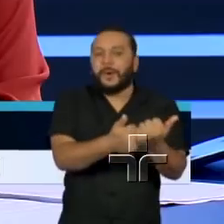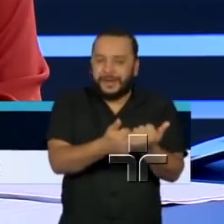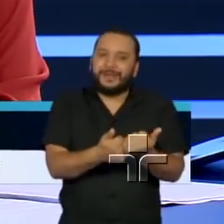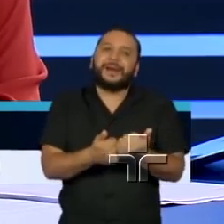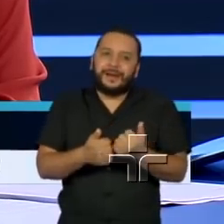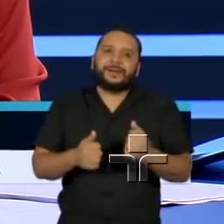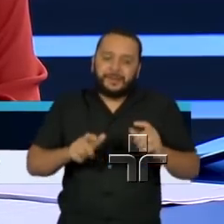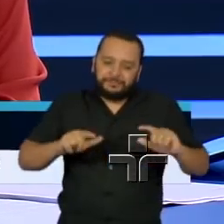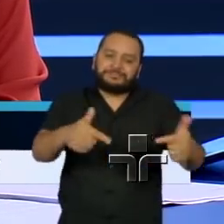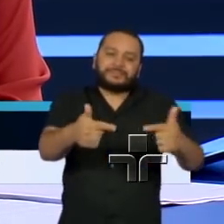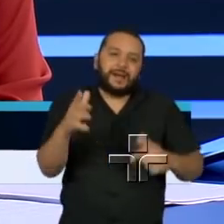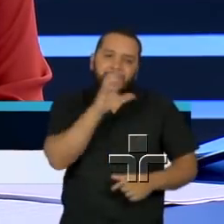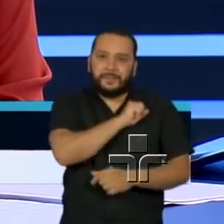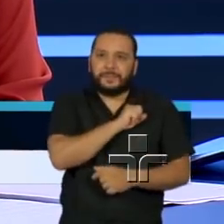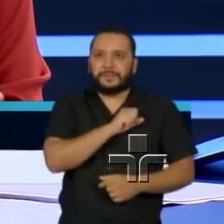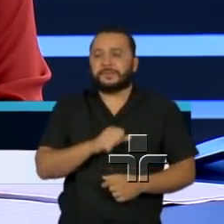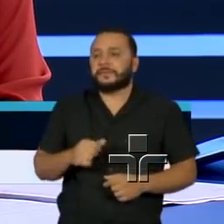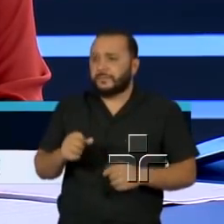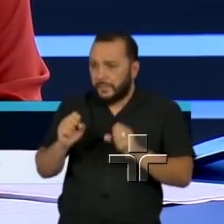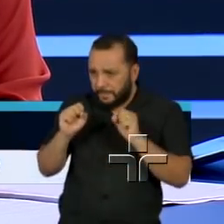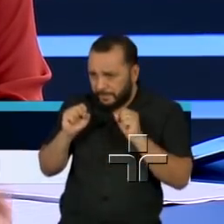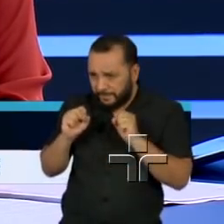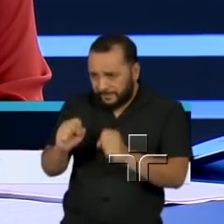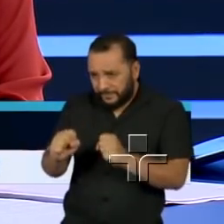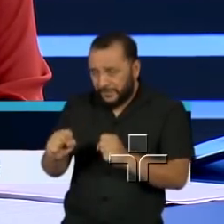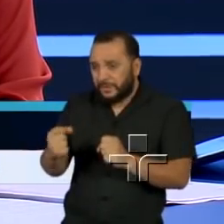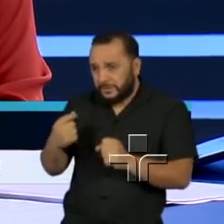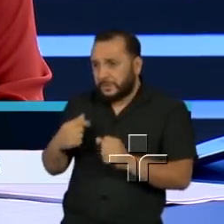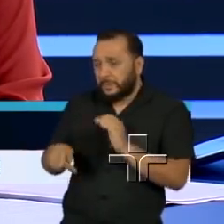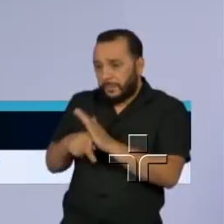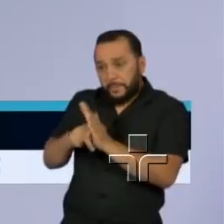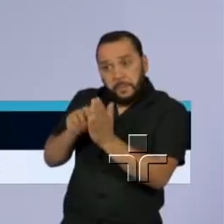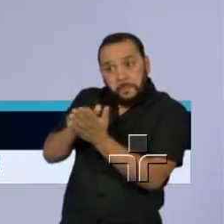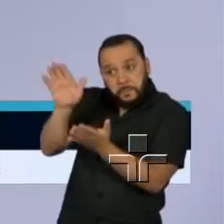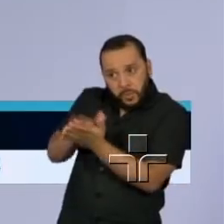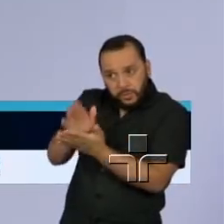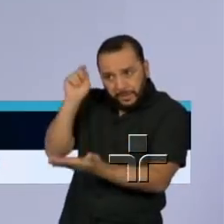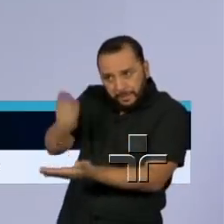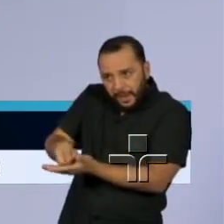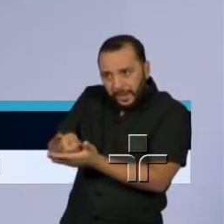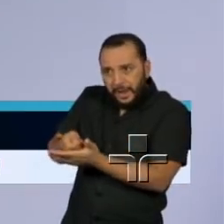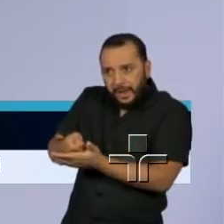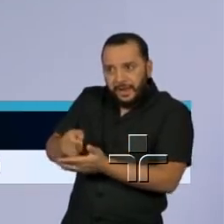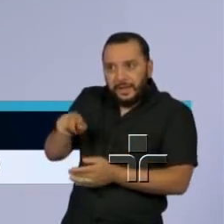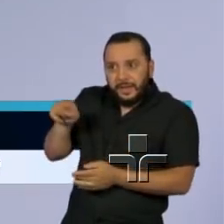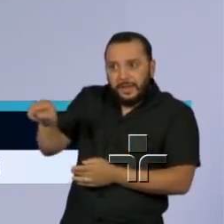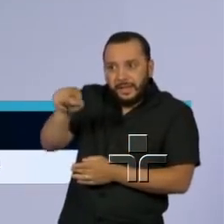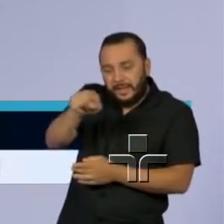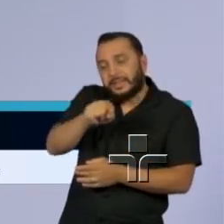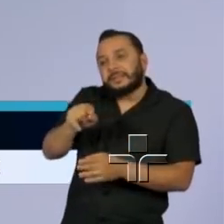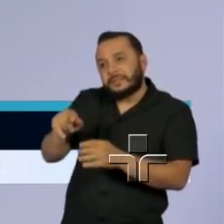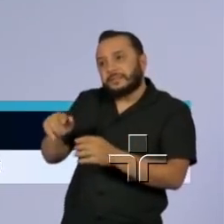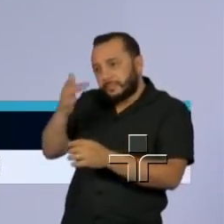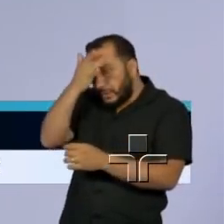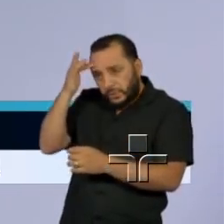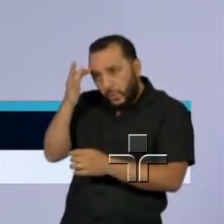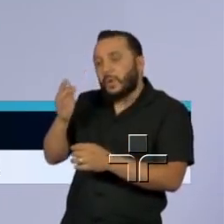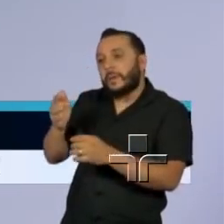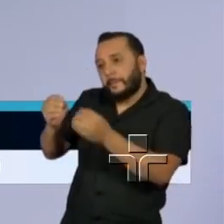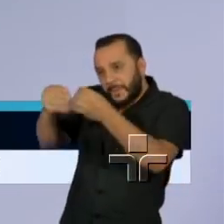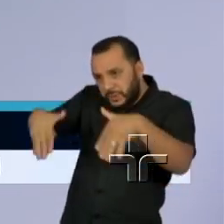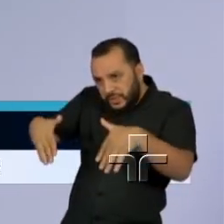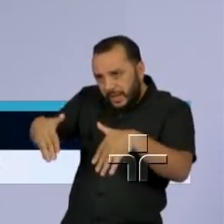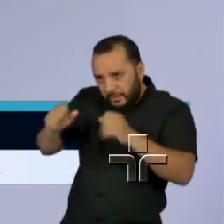Esse caso pode gerar ação de indenização por dano ao segurado? Eu acho que não é